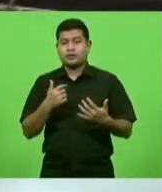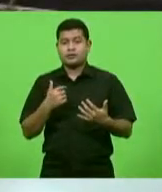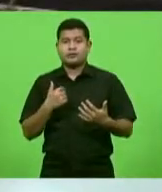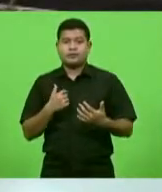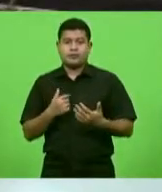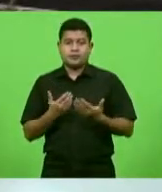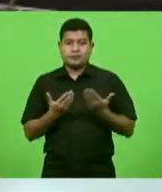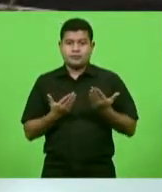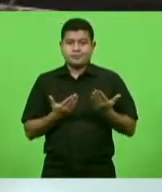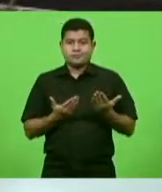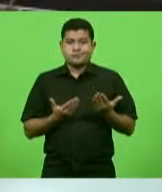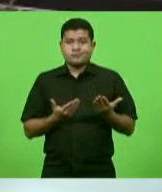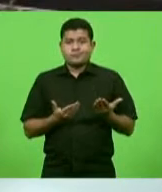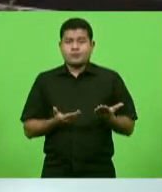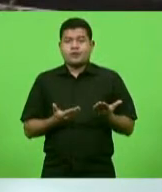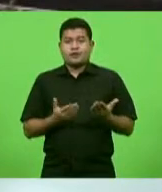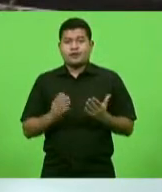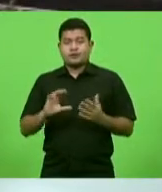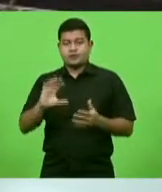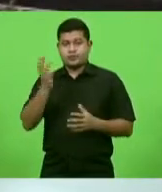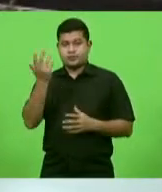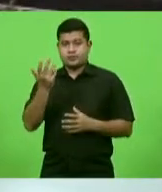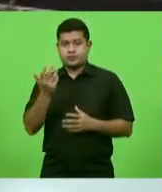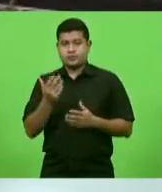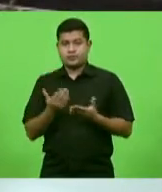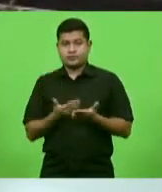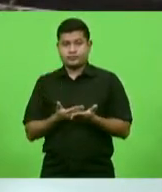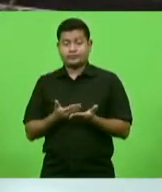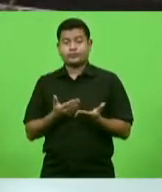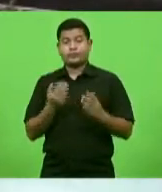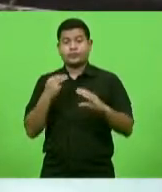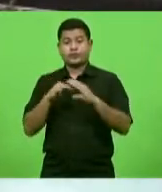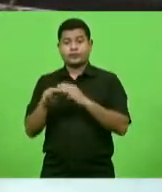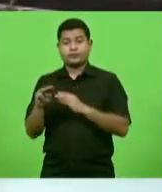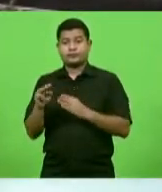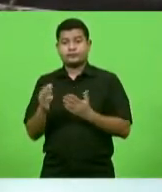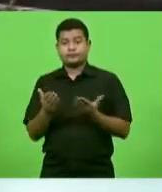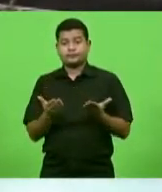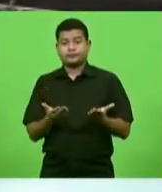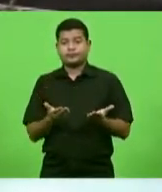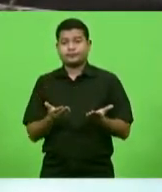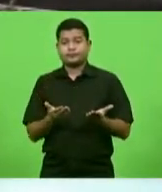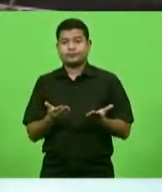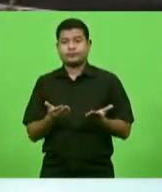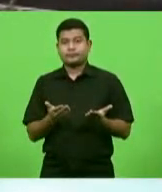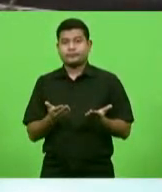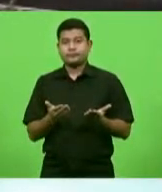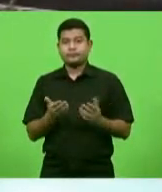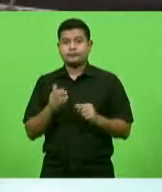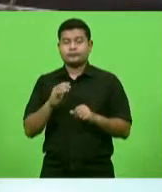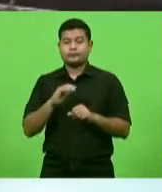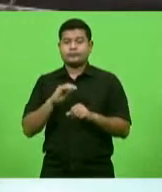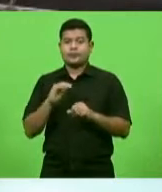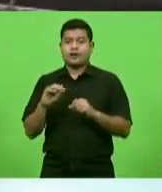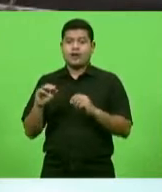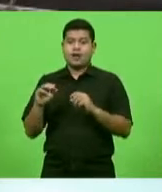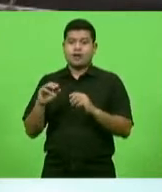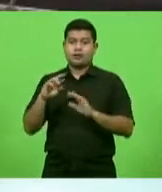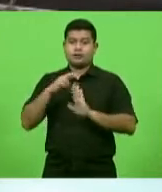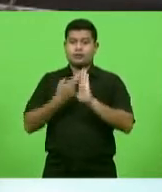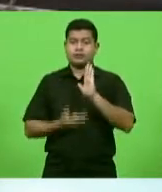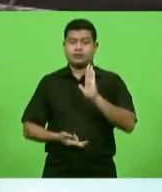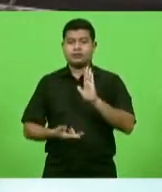a partir do encaminhamento do relatório e